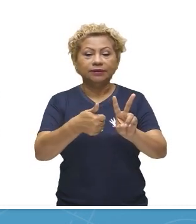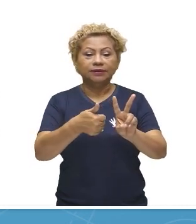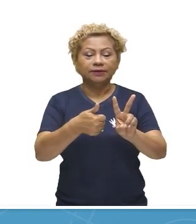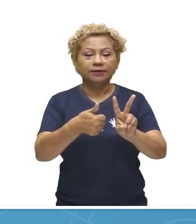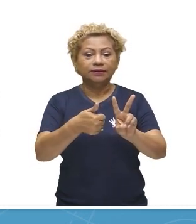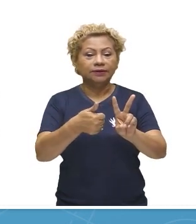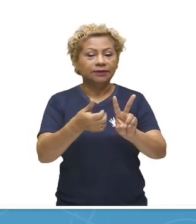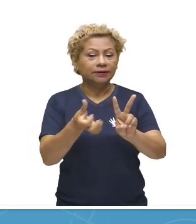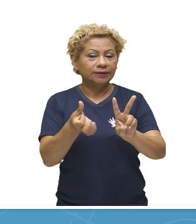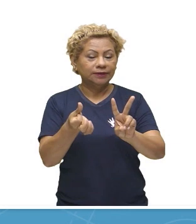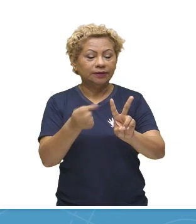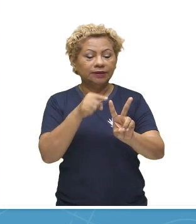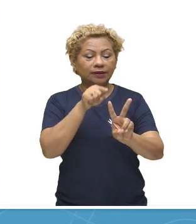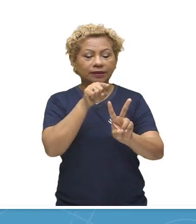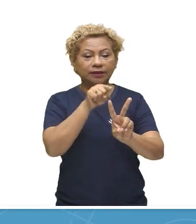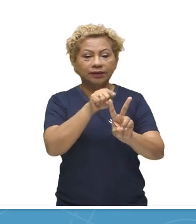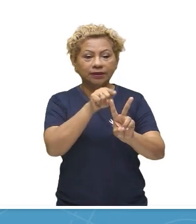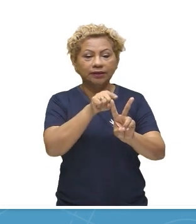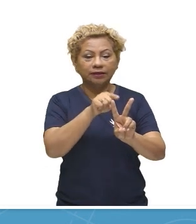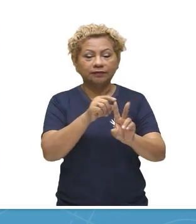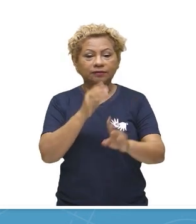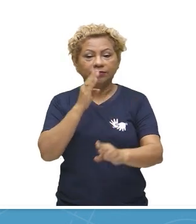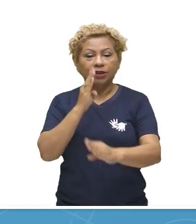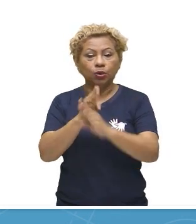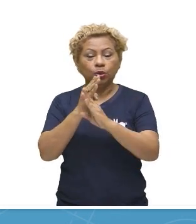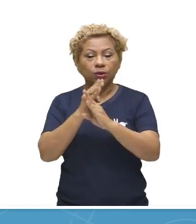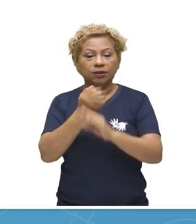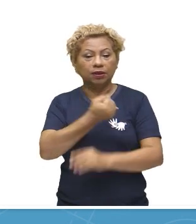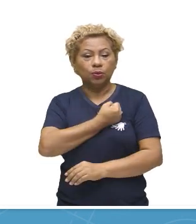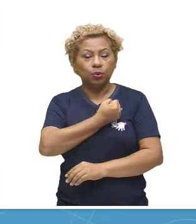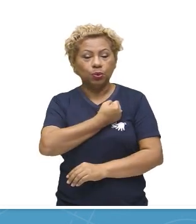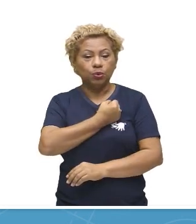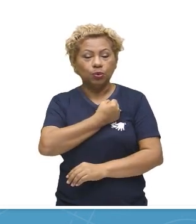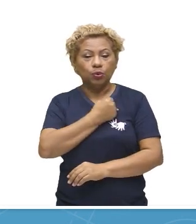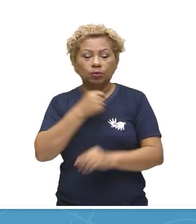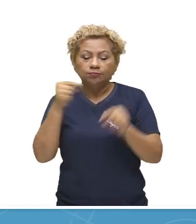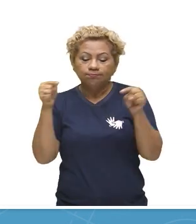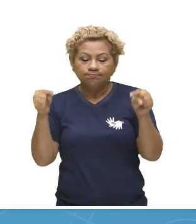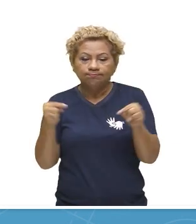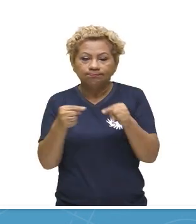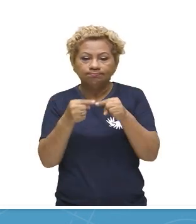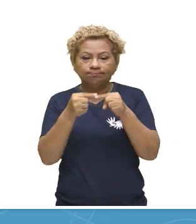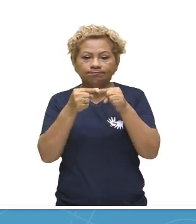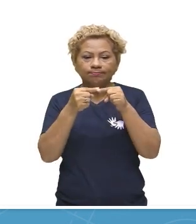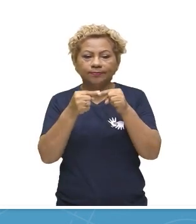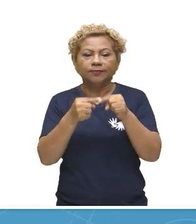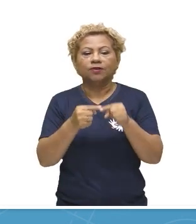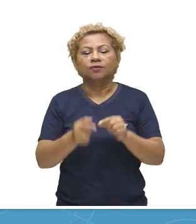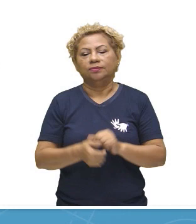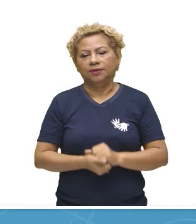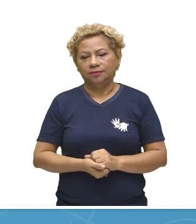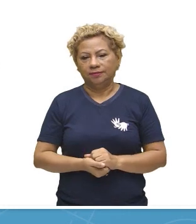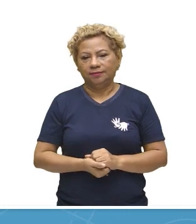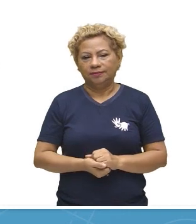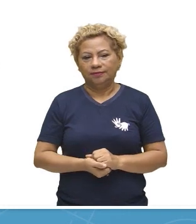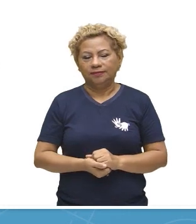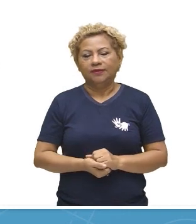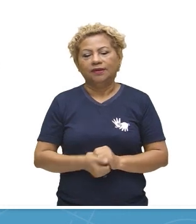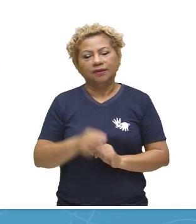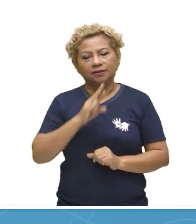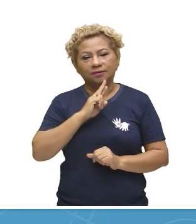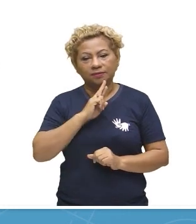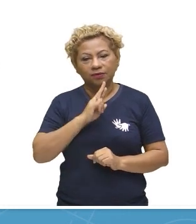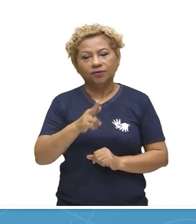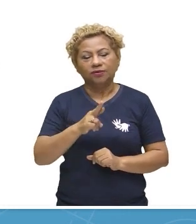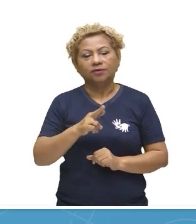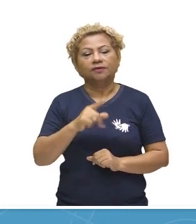16? É você encontrar aqui um número que, se você elevar ao índice, qual é